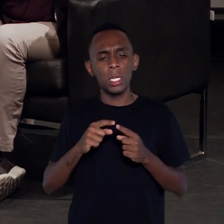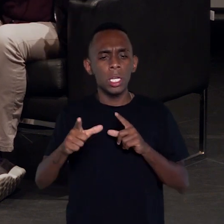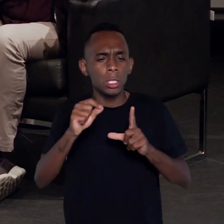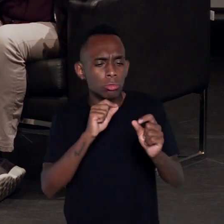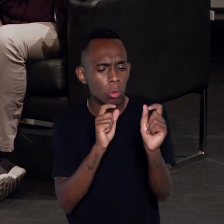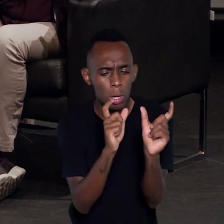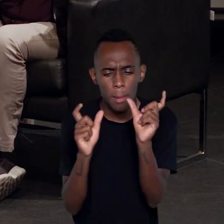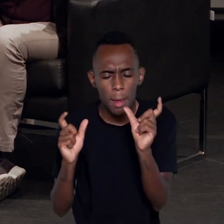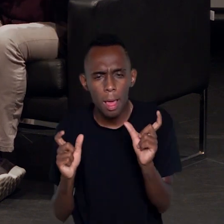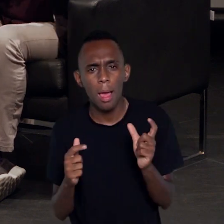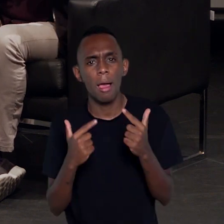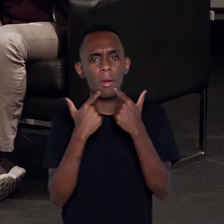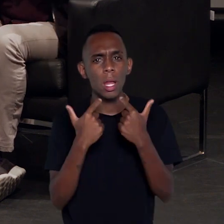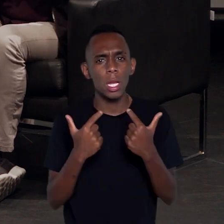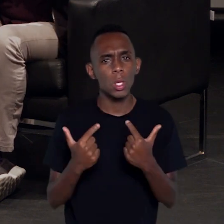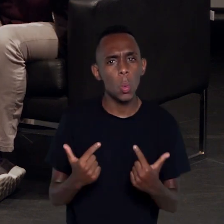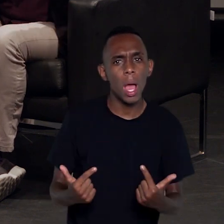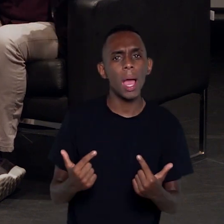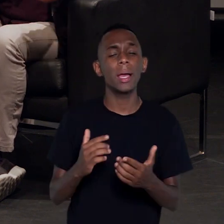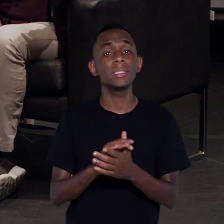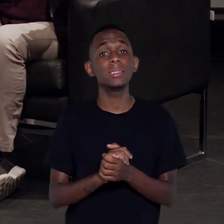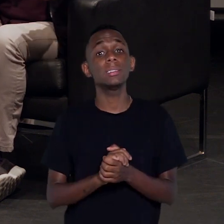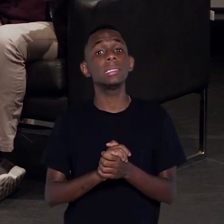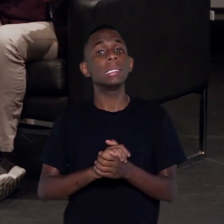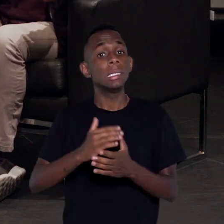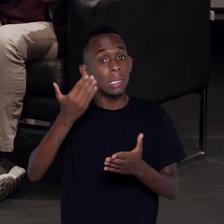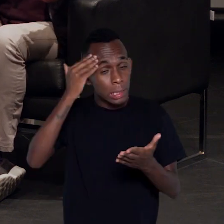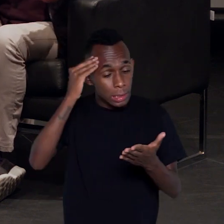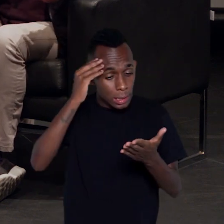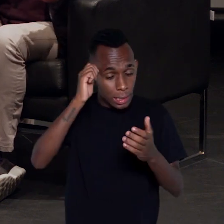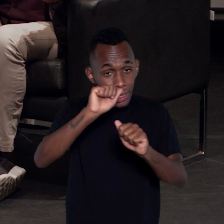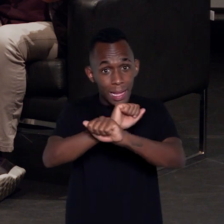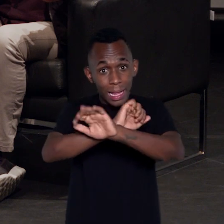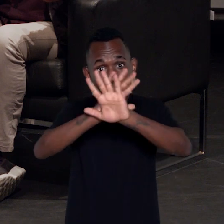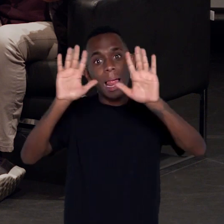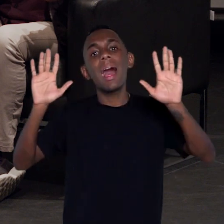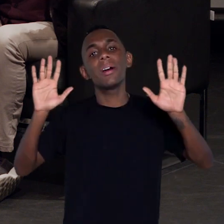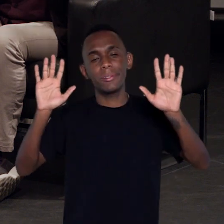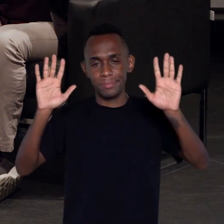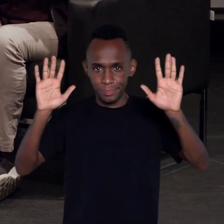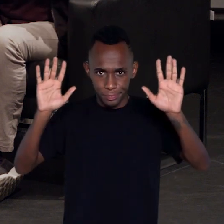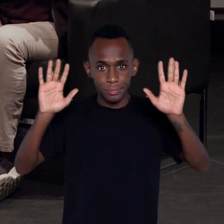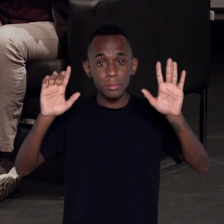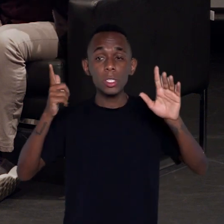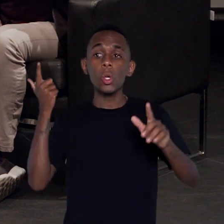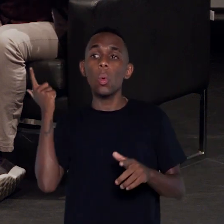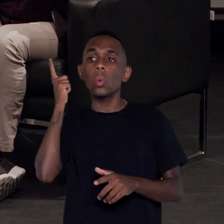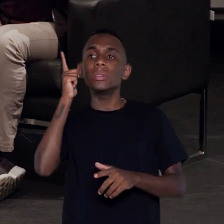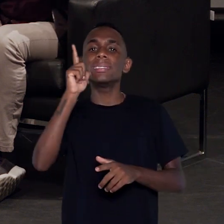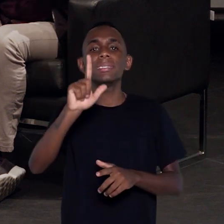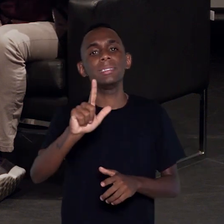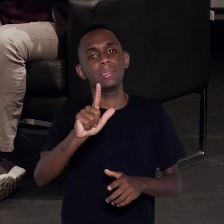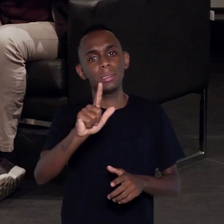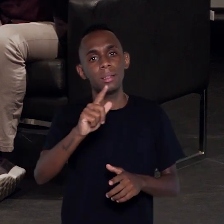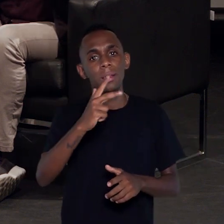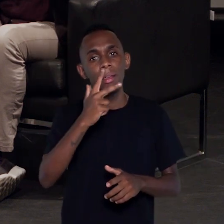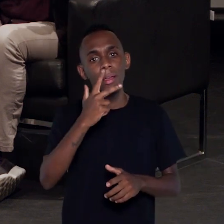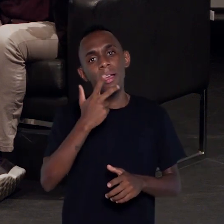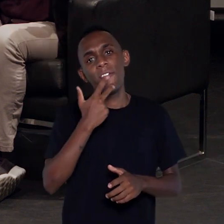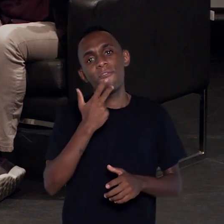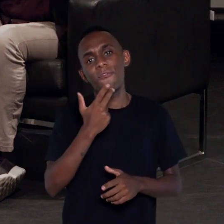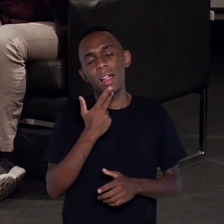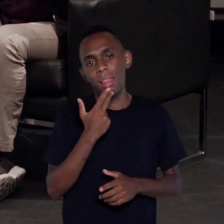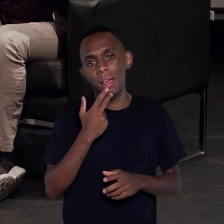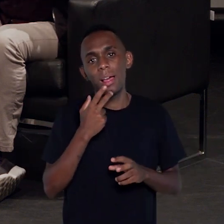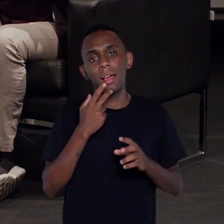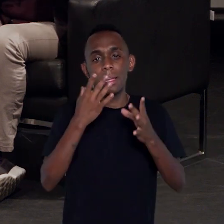a criação da linguagem, ela possa ser compreendida por quem vai ler, né? Que eu consiga falar isso falar